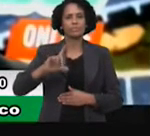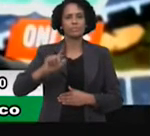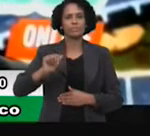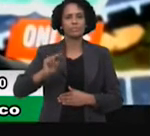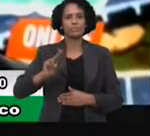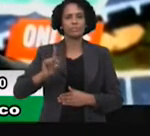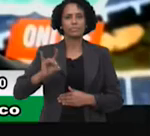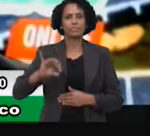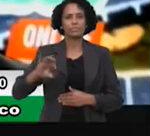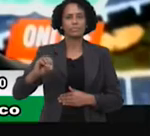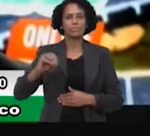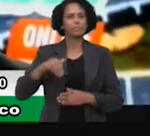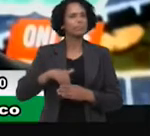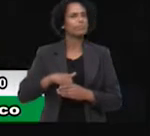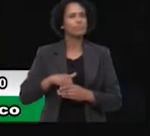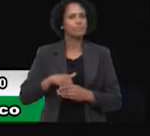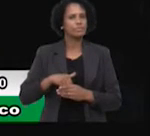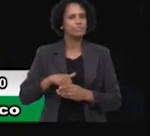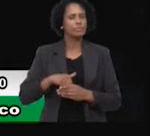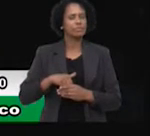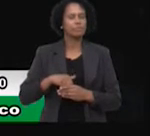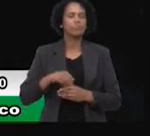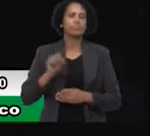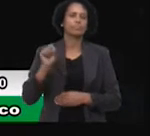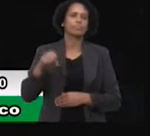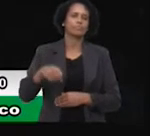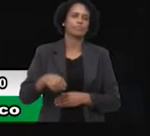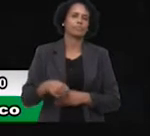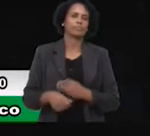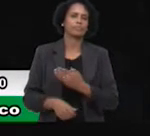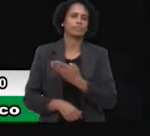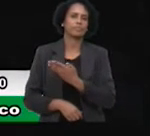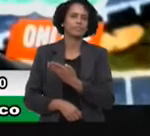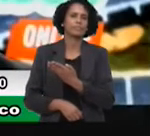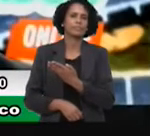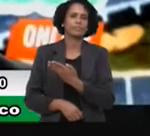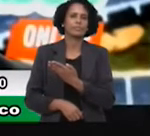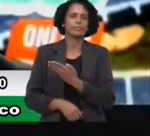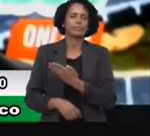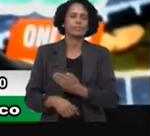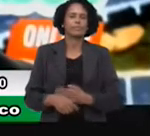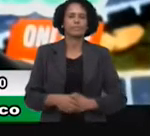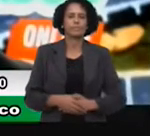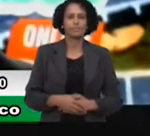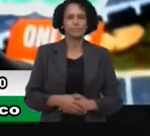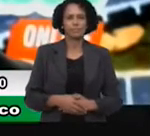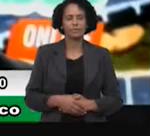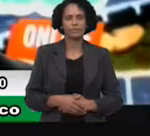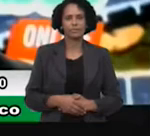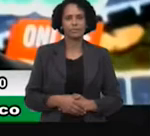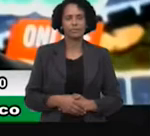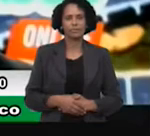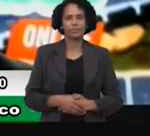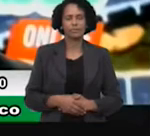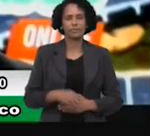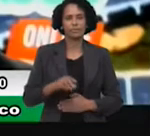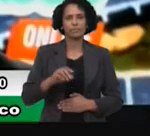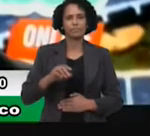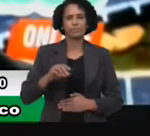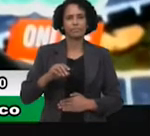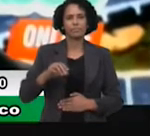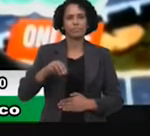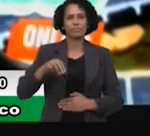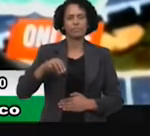Excelência? Voto sim, Ricardo. Registrado o voto sim, nobre vereador Cláudio Locadora. Nobre vereador Daniel Matias, como vota,